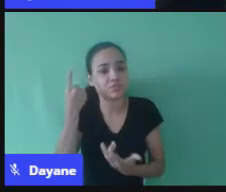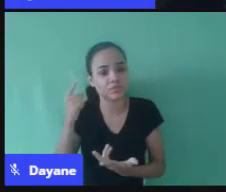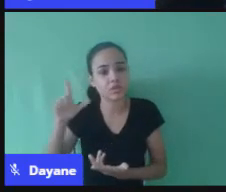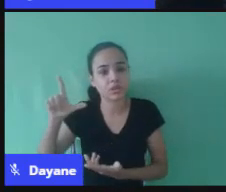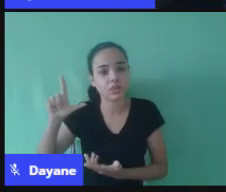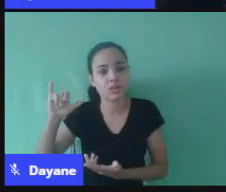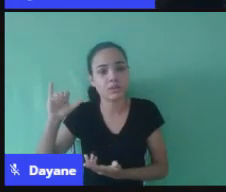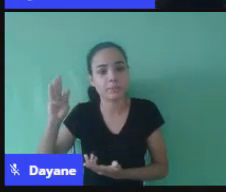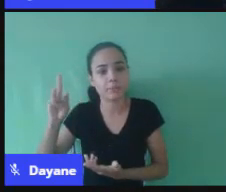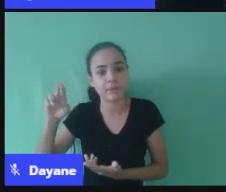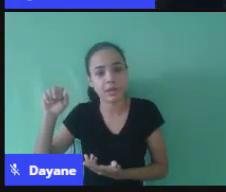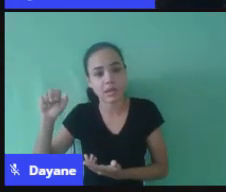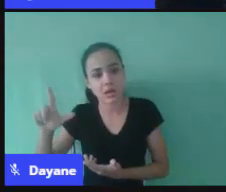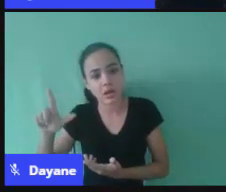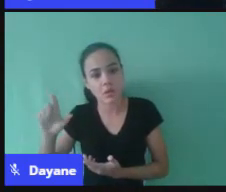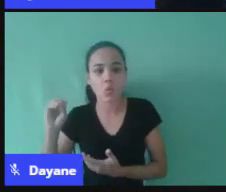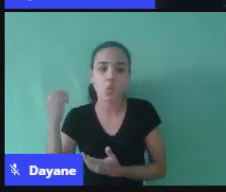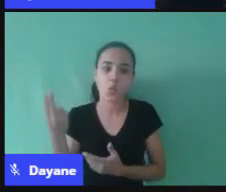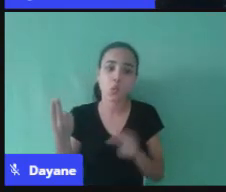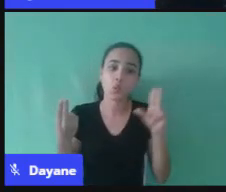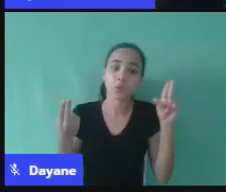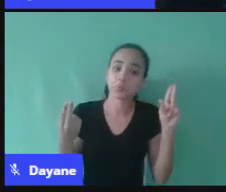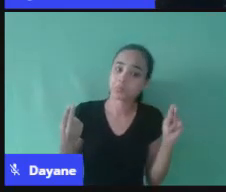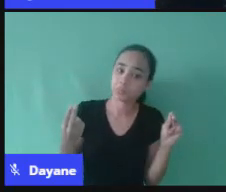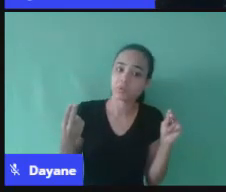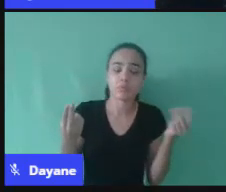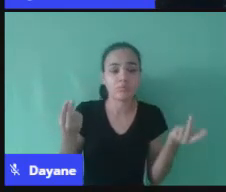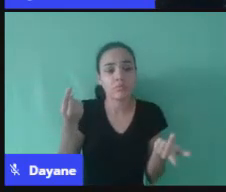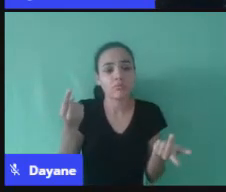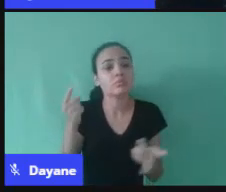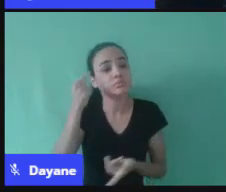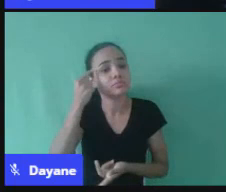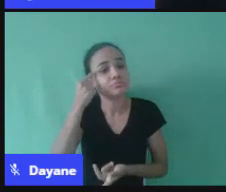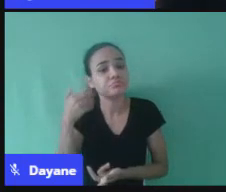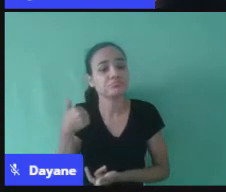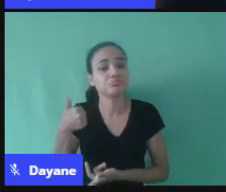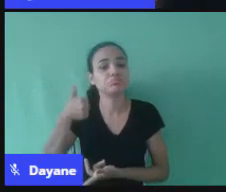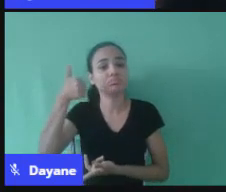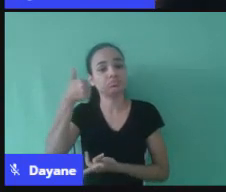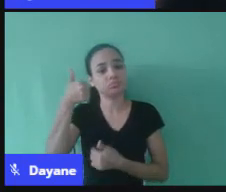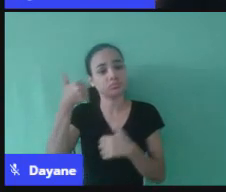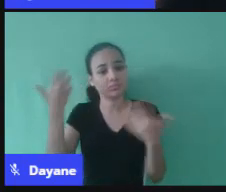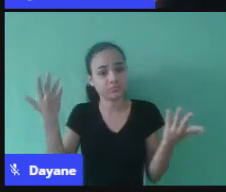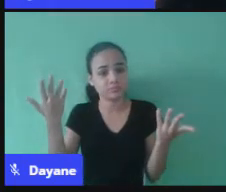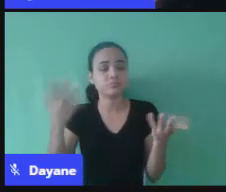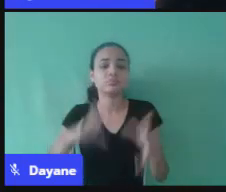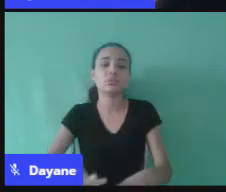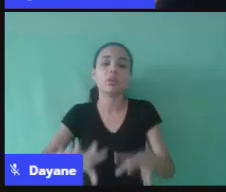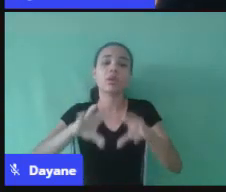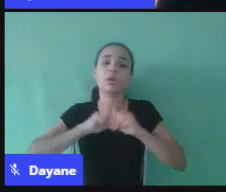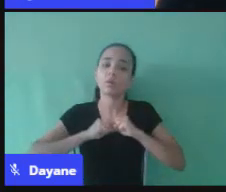positivo, Então, essas tecnologias nos apropriar desses conhecimentos.